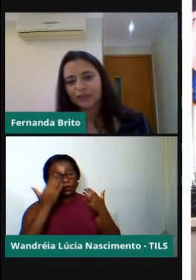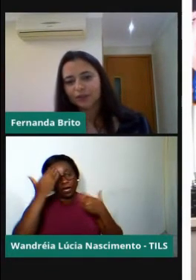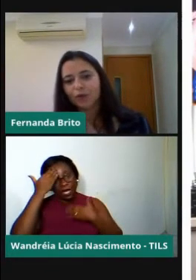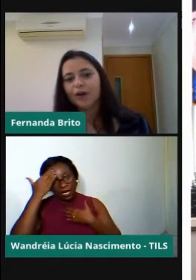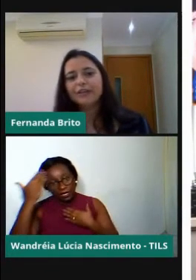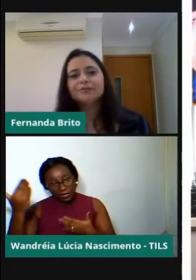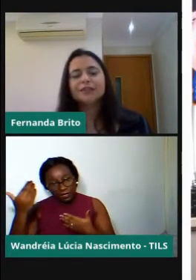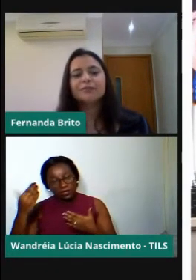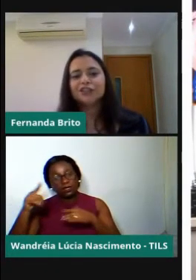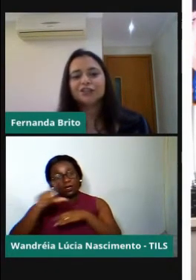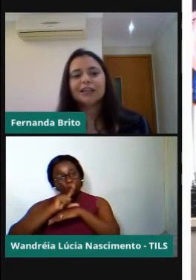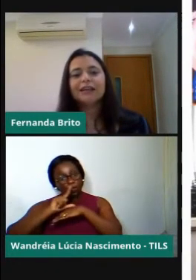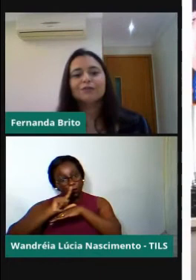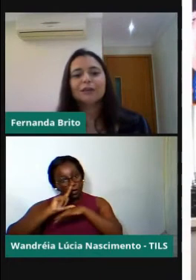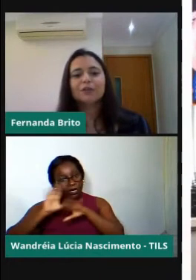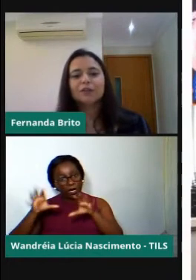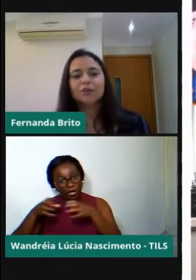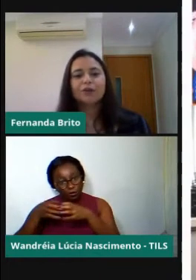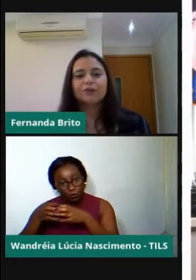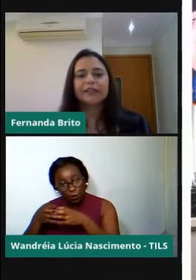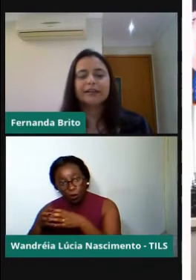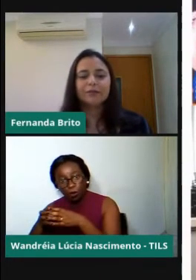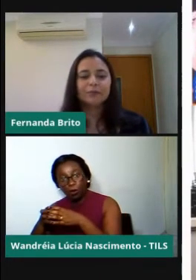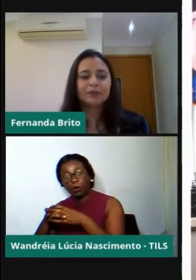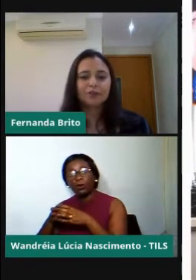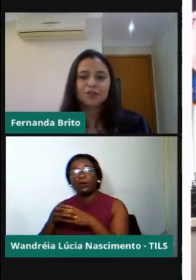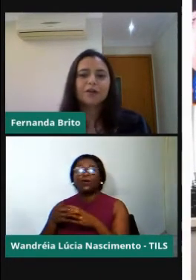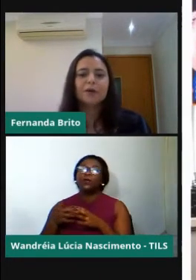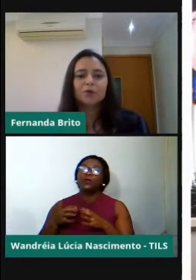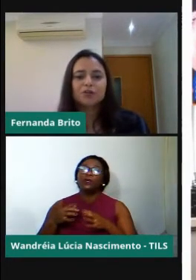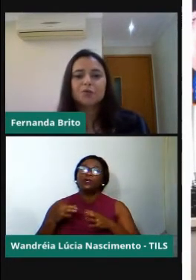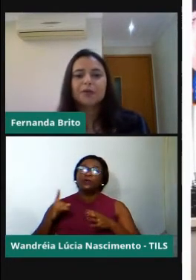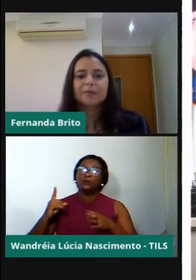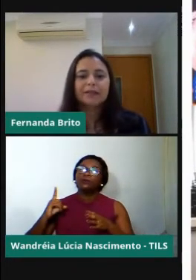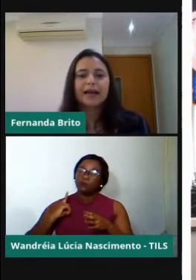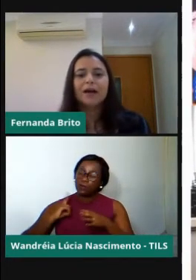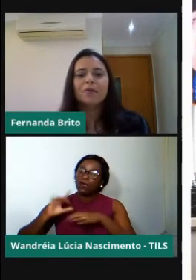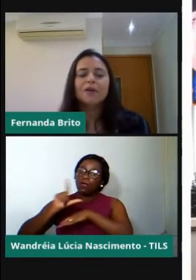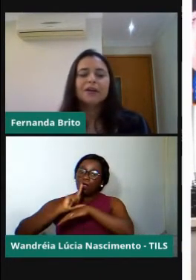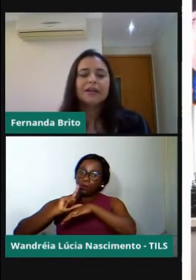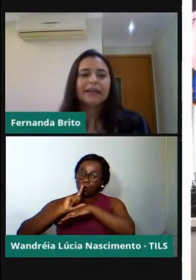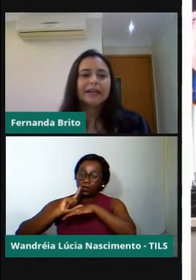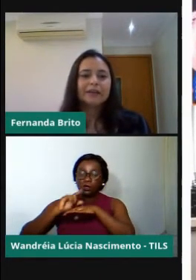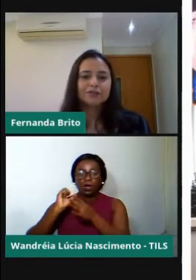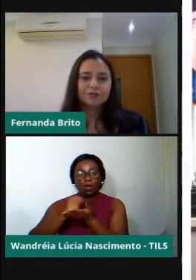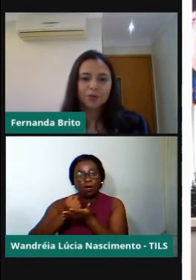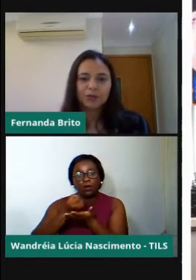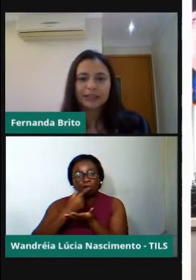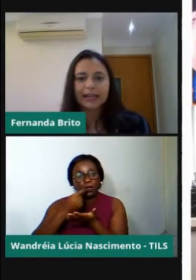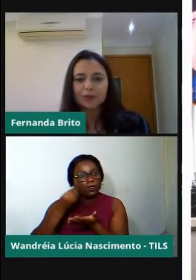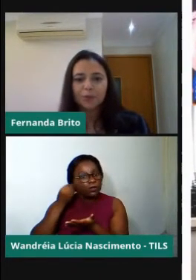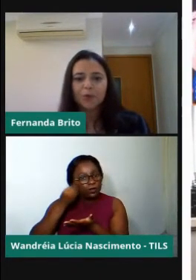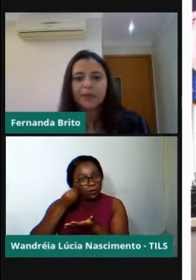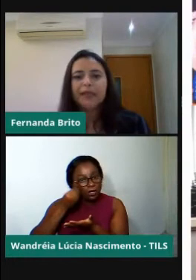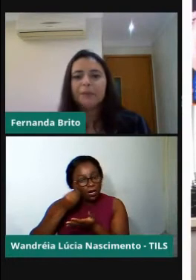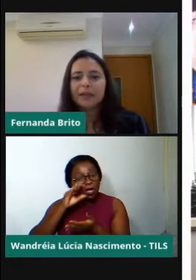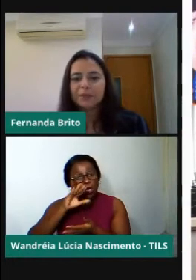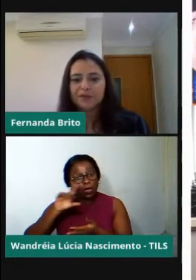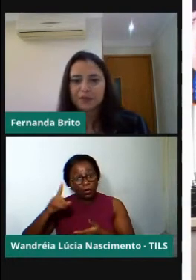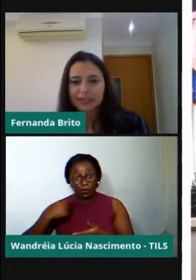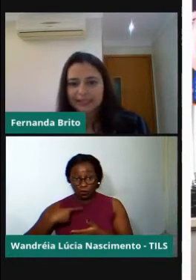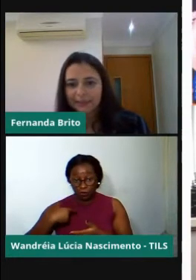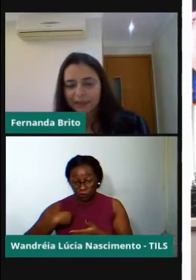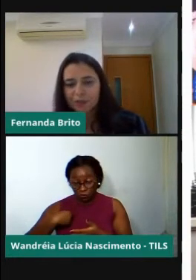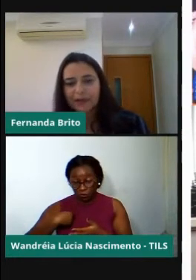nosso laboratório. Então, a gente tem lá no laboratório, né, é um laboratório de farmacologia experimental, coordenado por mim,